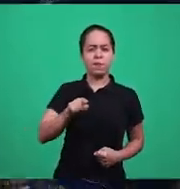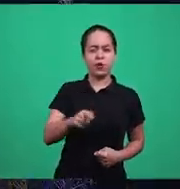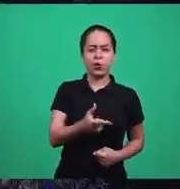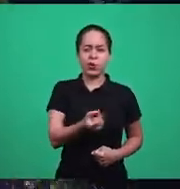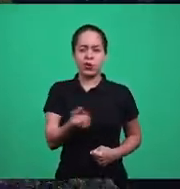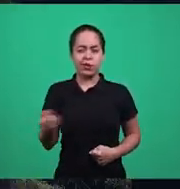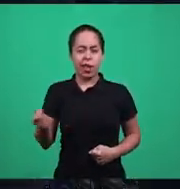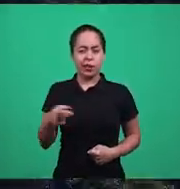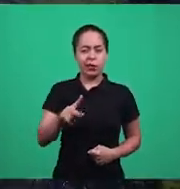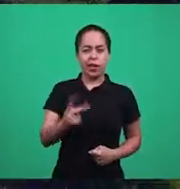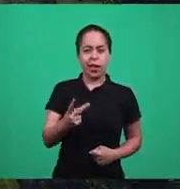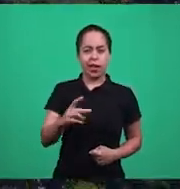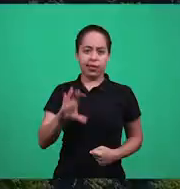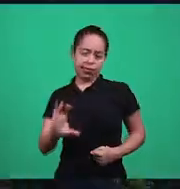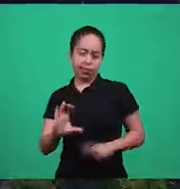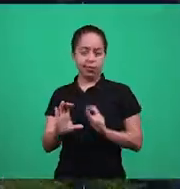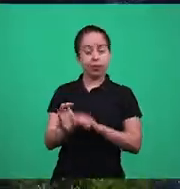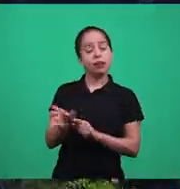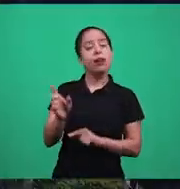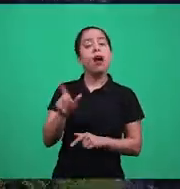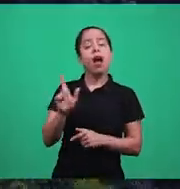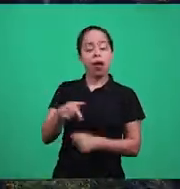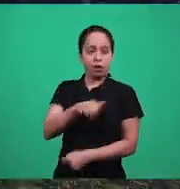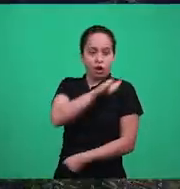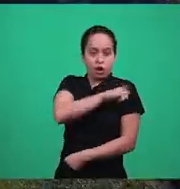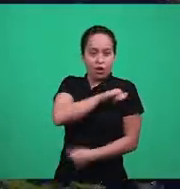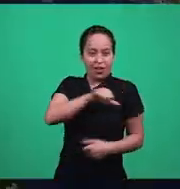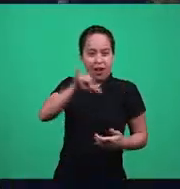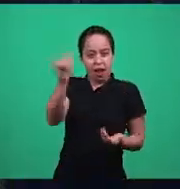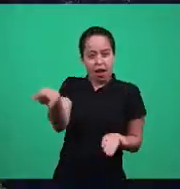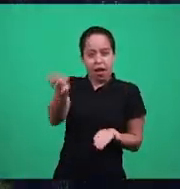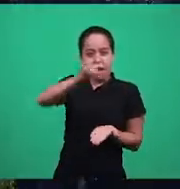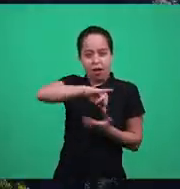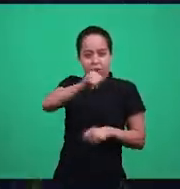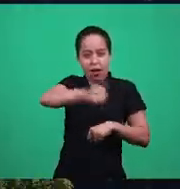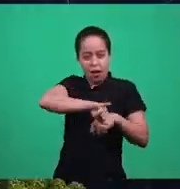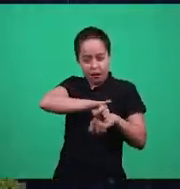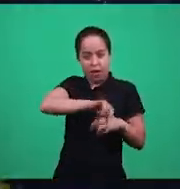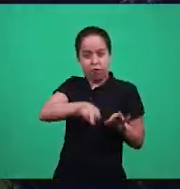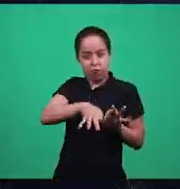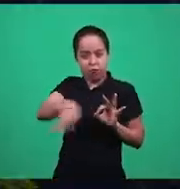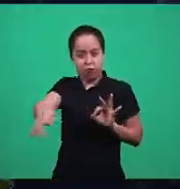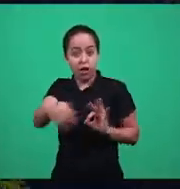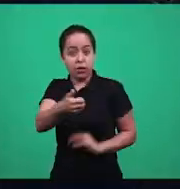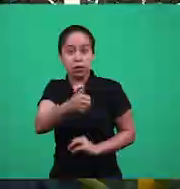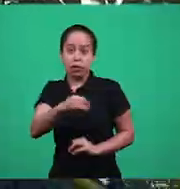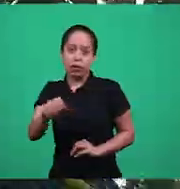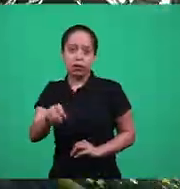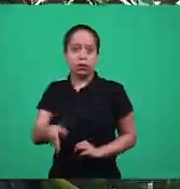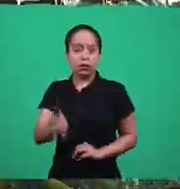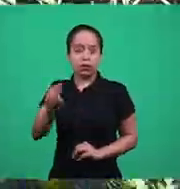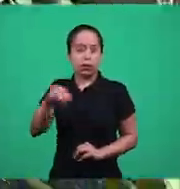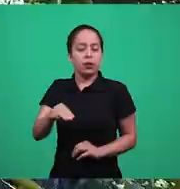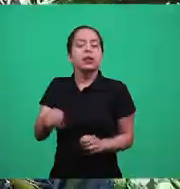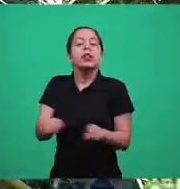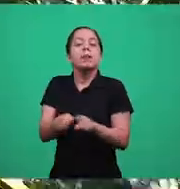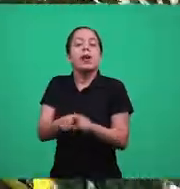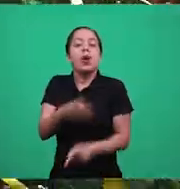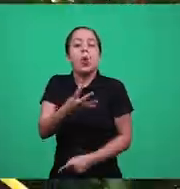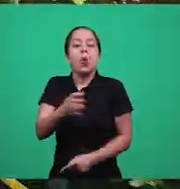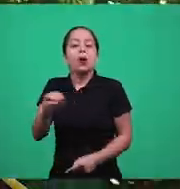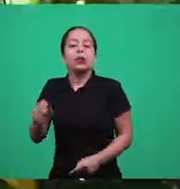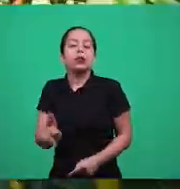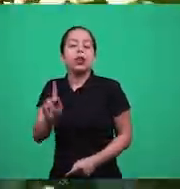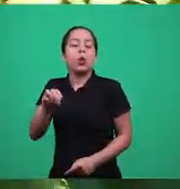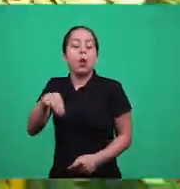fica localizado a cerca de 100 quilômetros da cidade do Rio de Janeiro e a 46 quilômetros da cidade de Petrópolis.